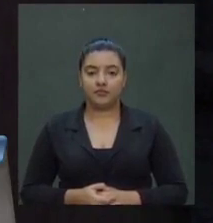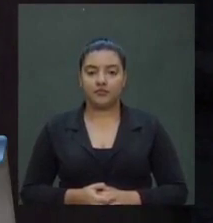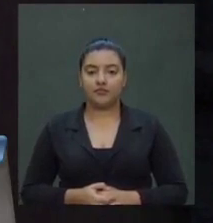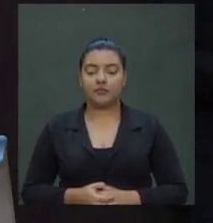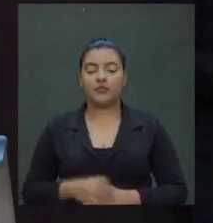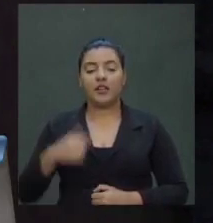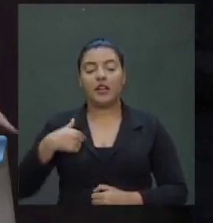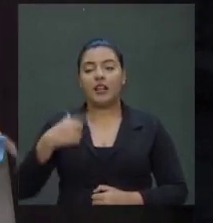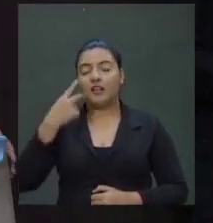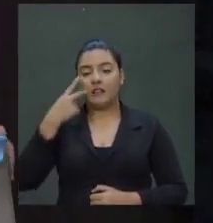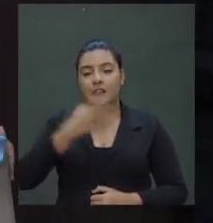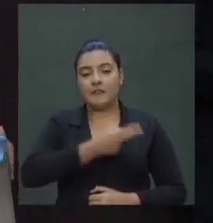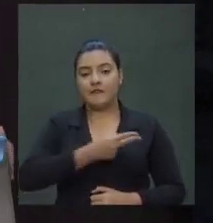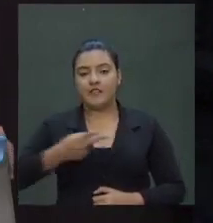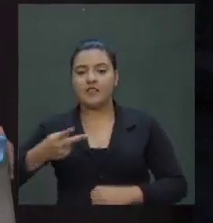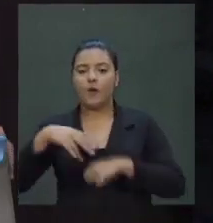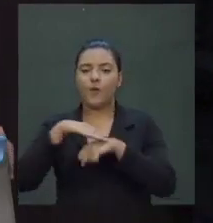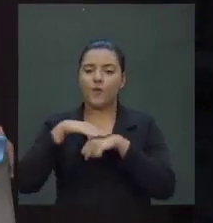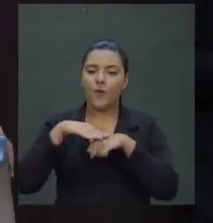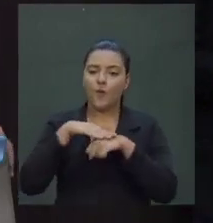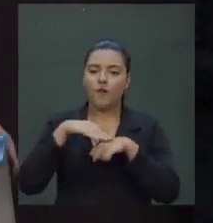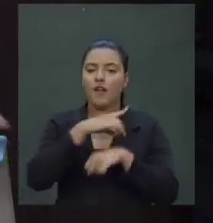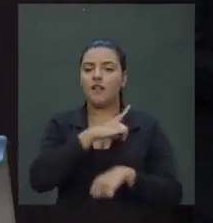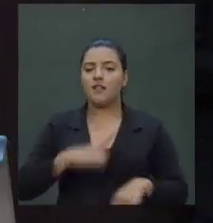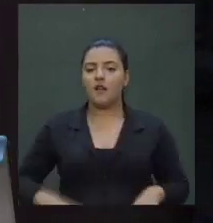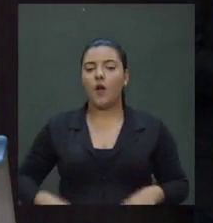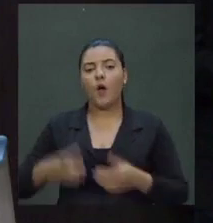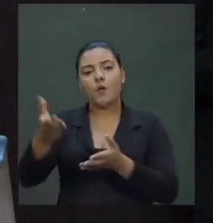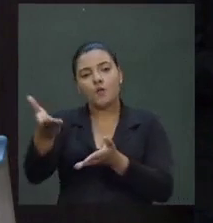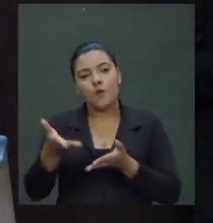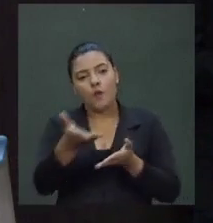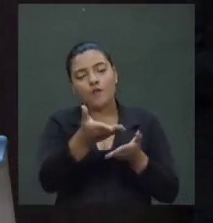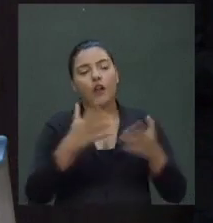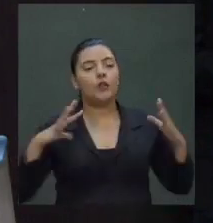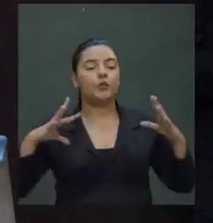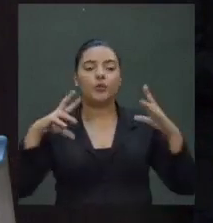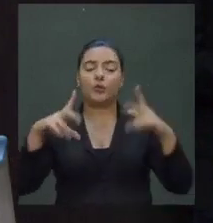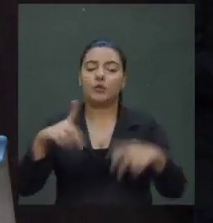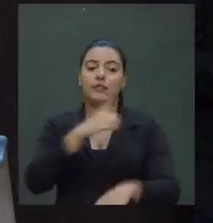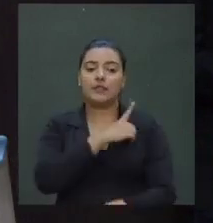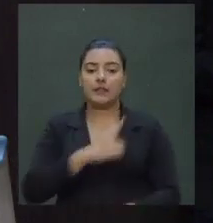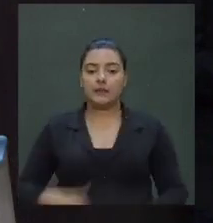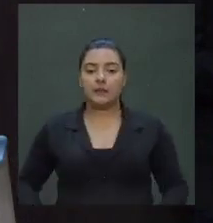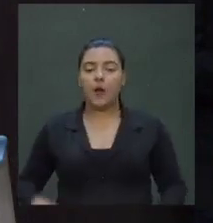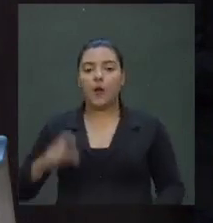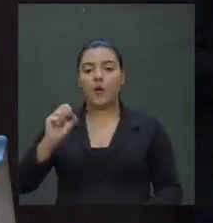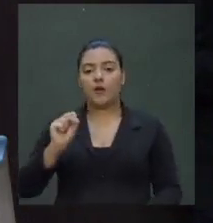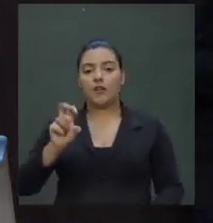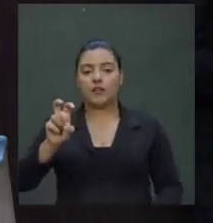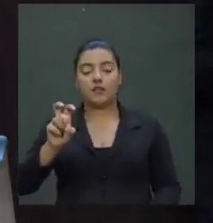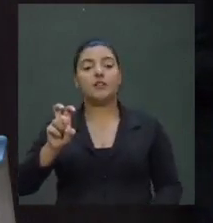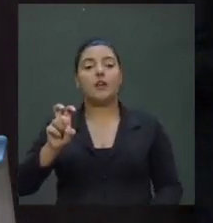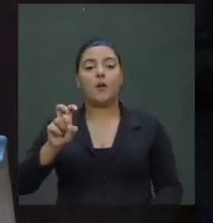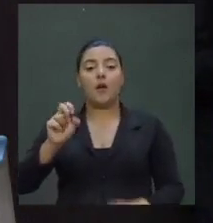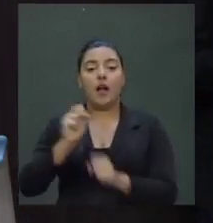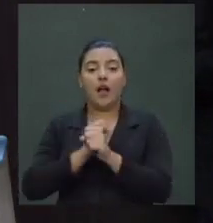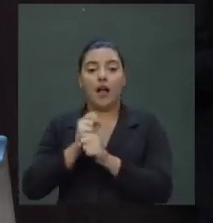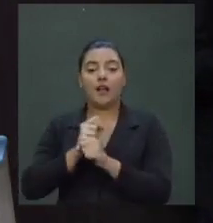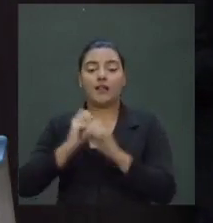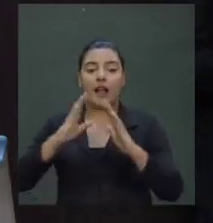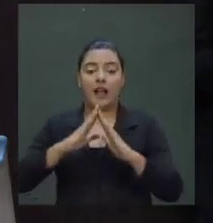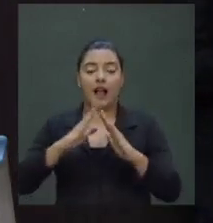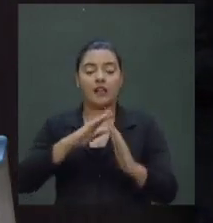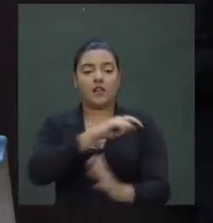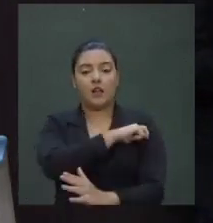dependências desta casa, conversando com os parlamentares, no sentido de convidar todos os parlamentares para os 85 anos da Casa do Estudante, que